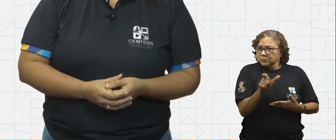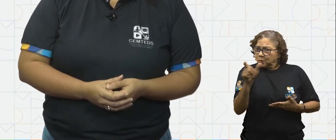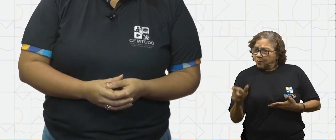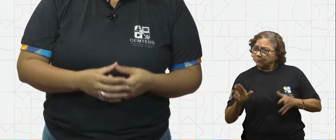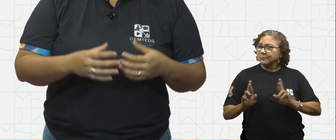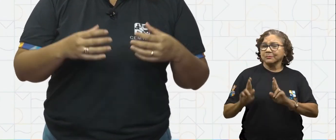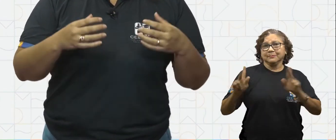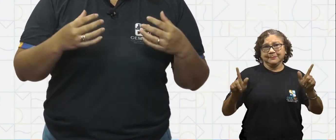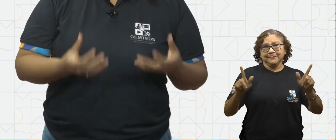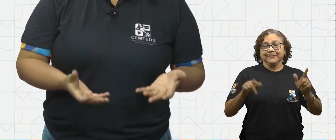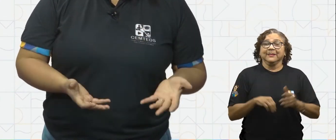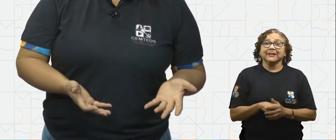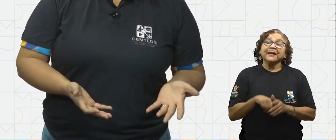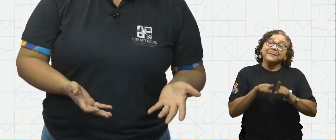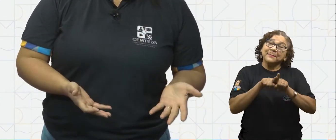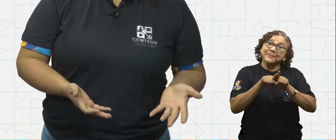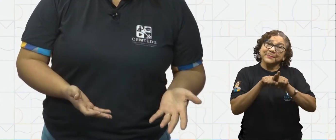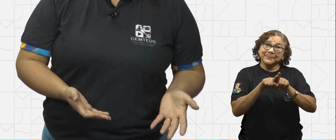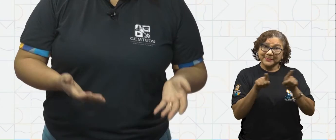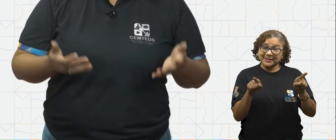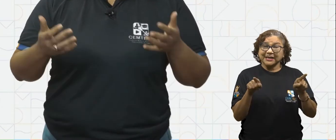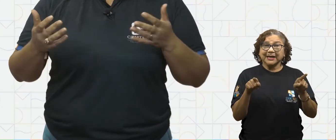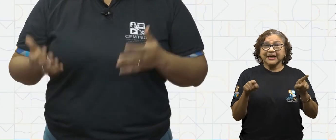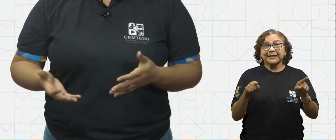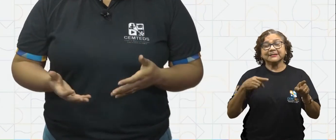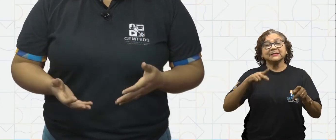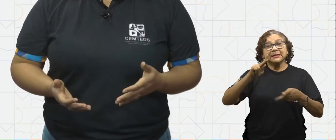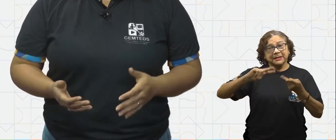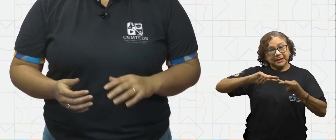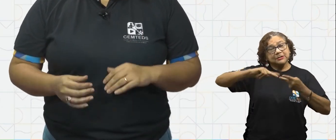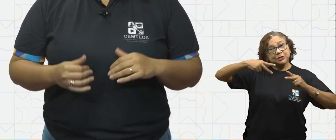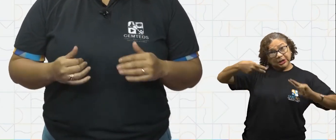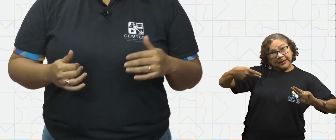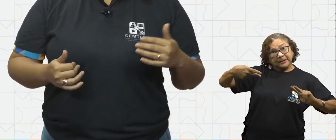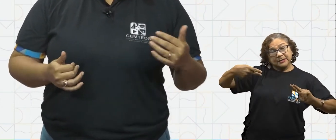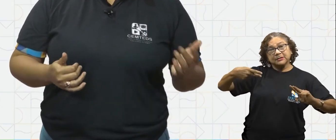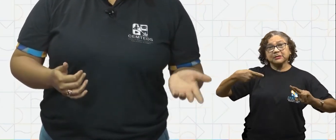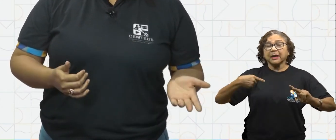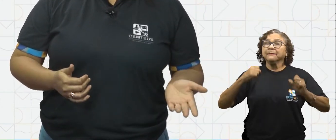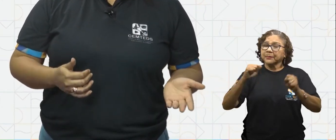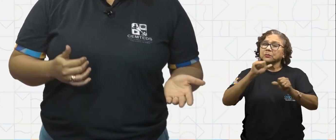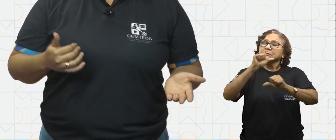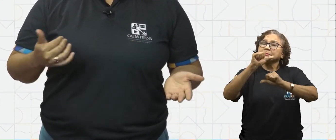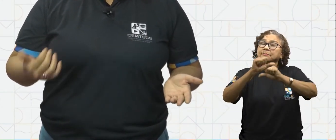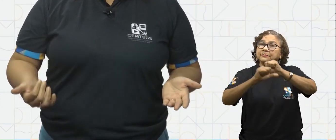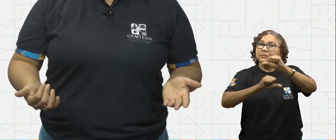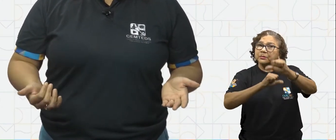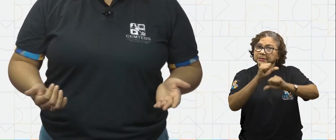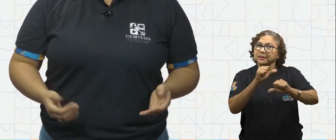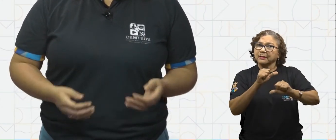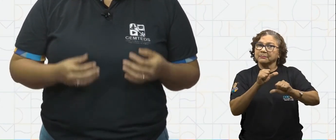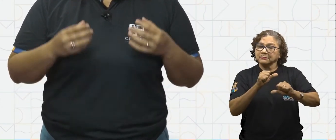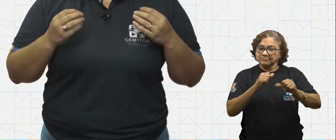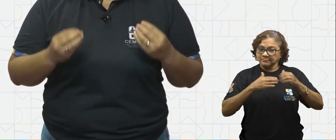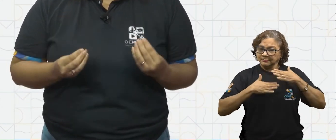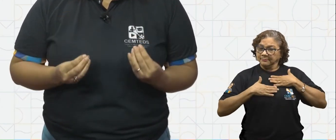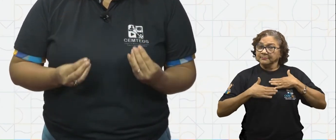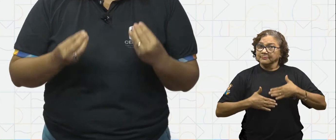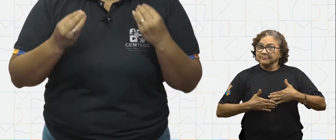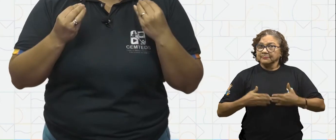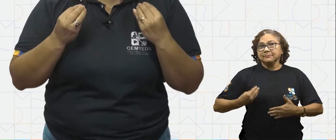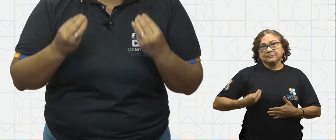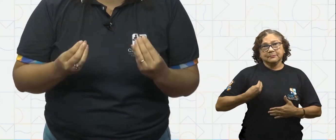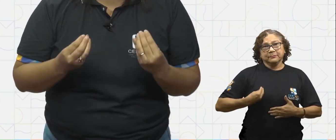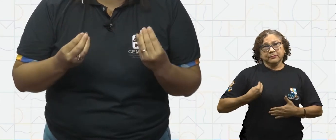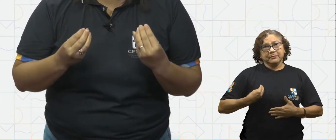diferentes, definidos geneticamente e que podem mudar de acordo com a alimentação e ambiente. Por